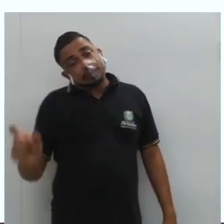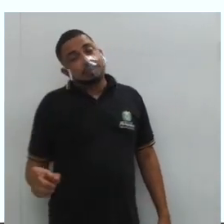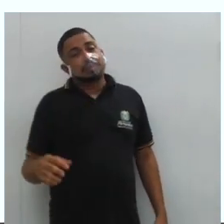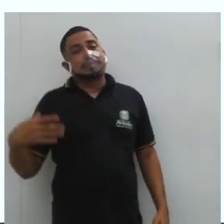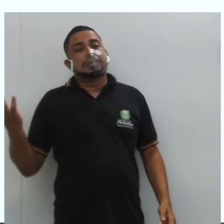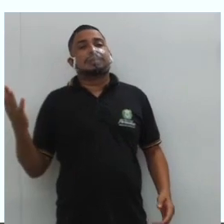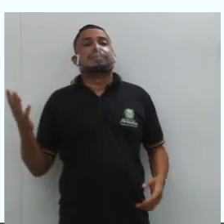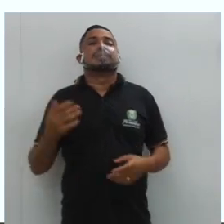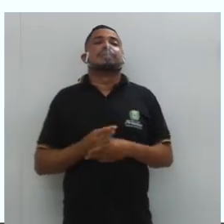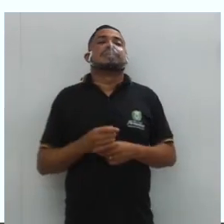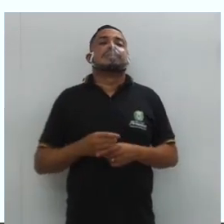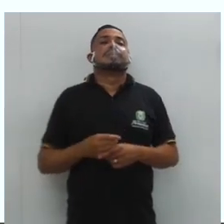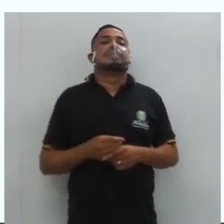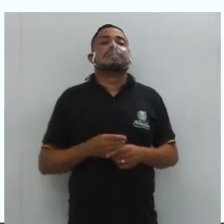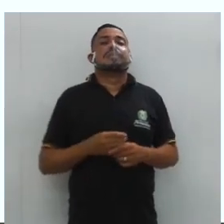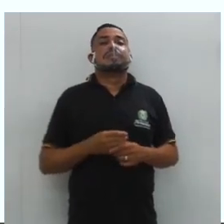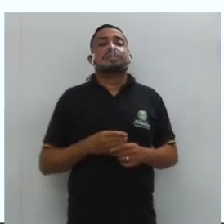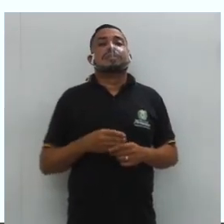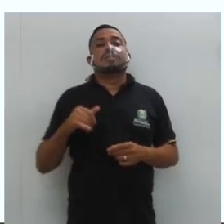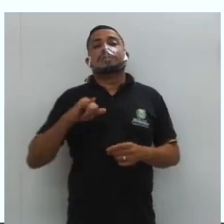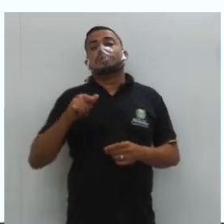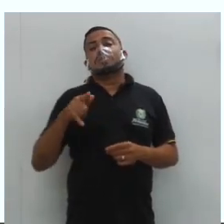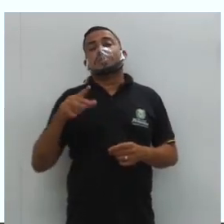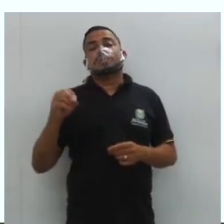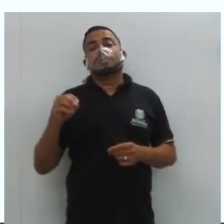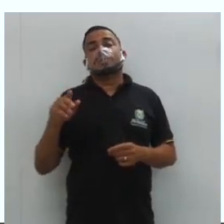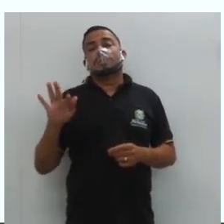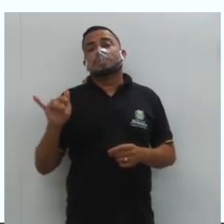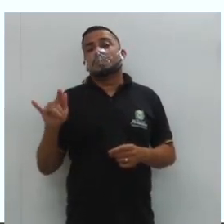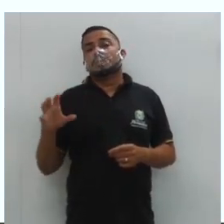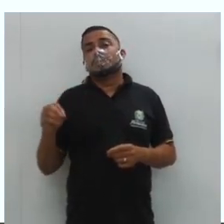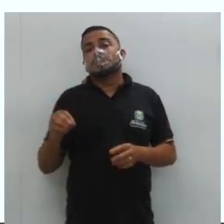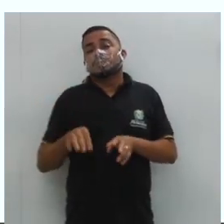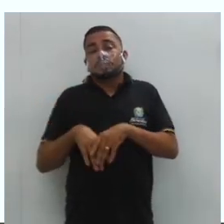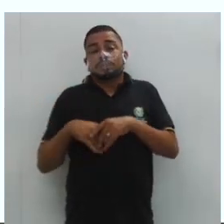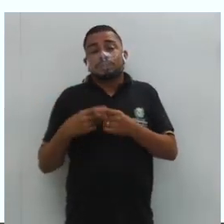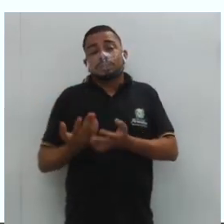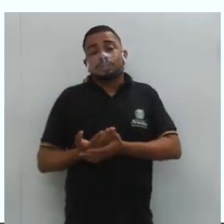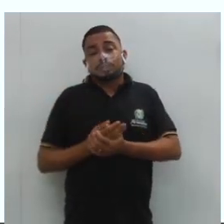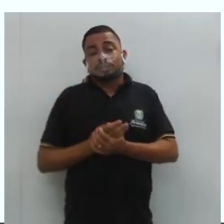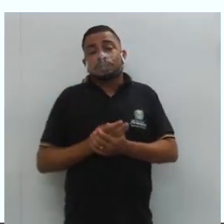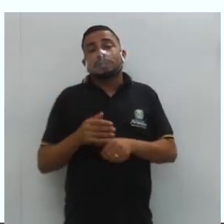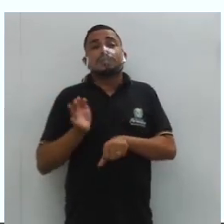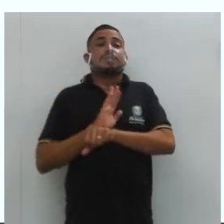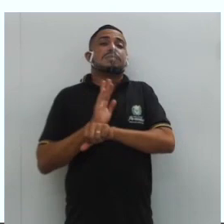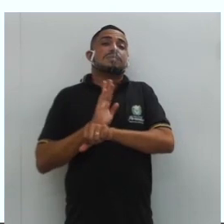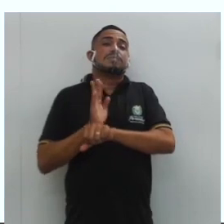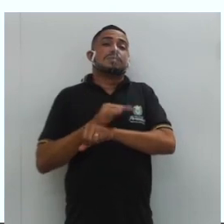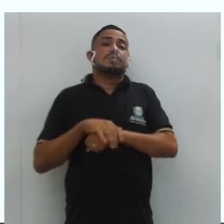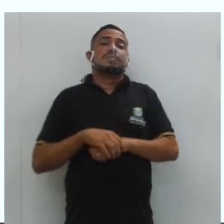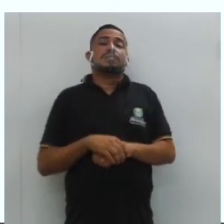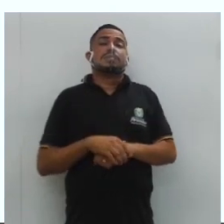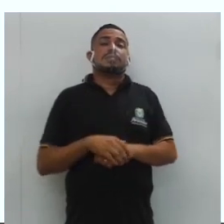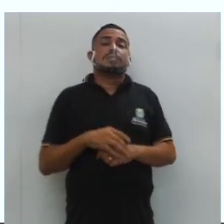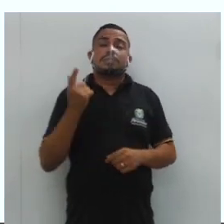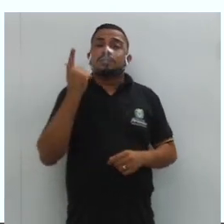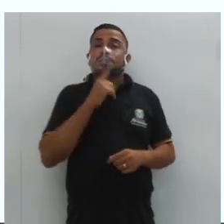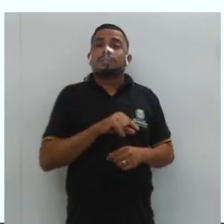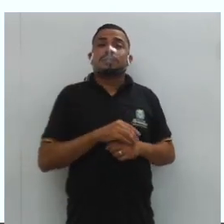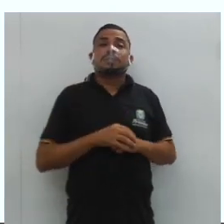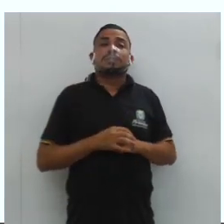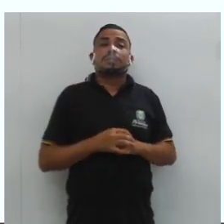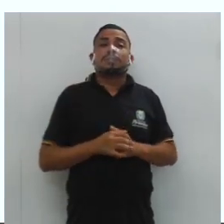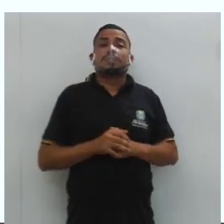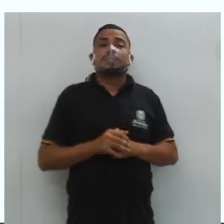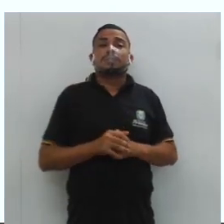assim, né, que é do personagem, né, João Grilo, do Alto da Compadecida. Então, assim, é um filme que